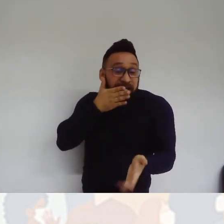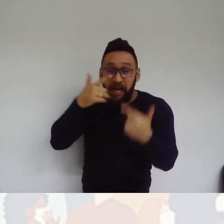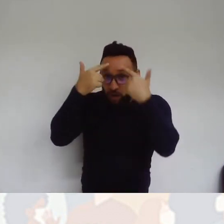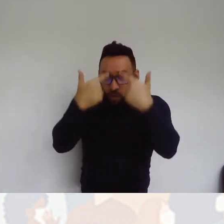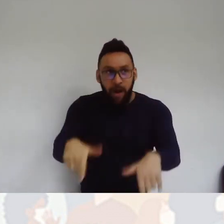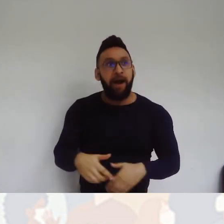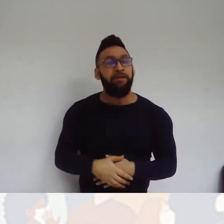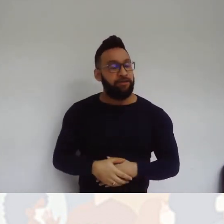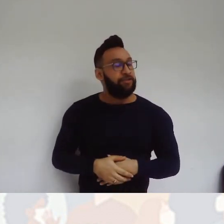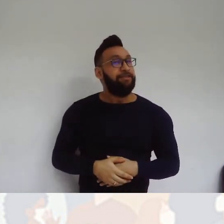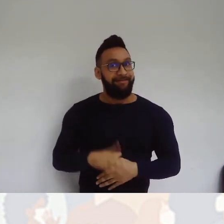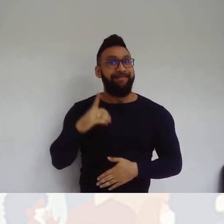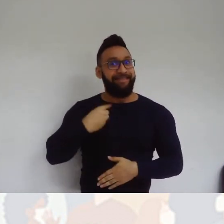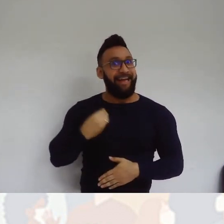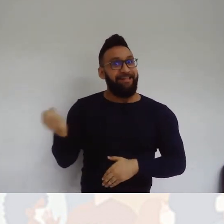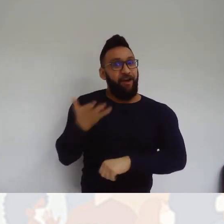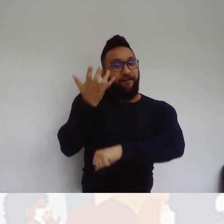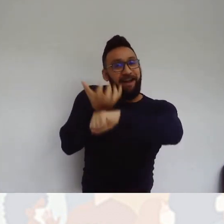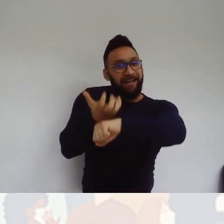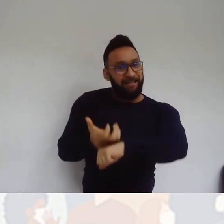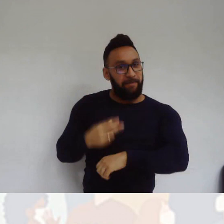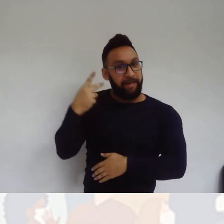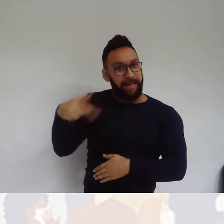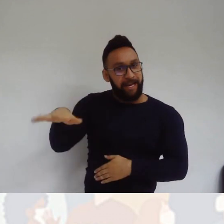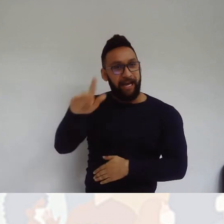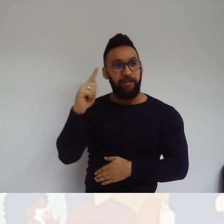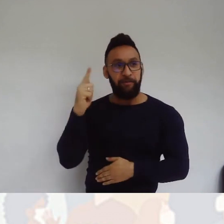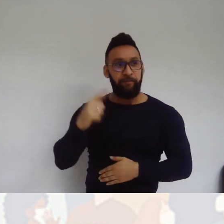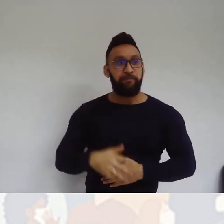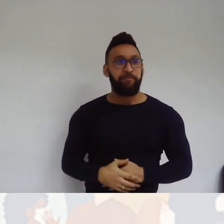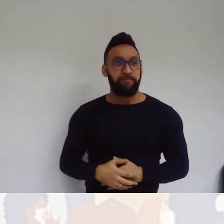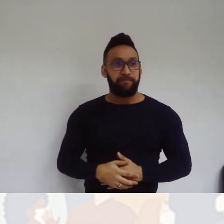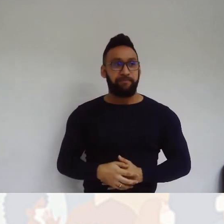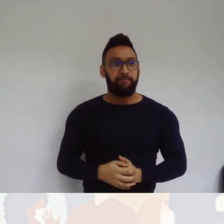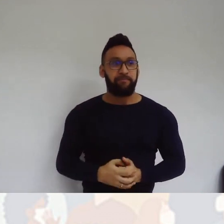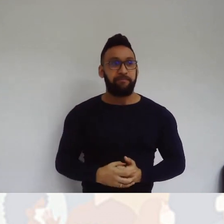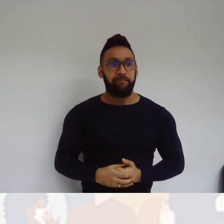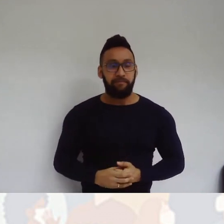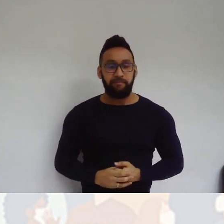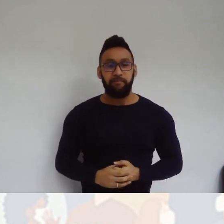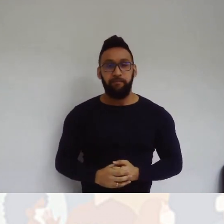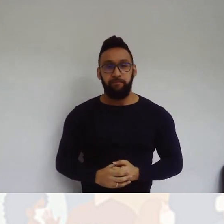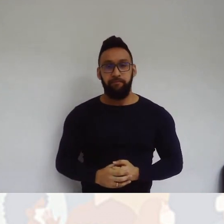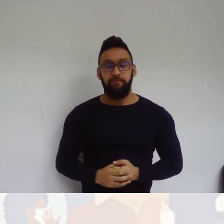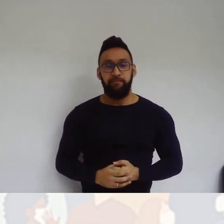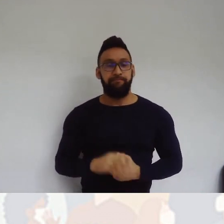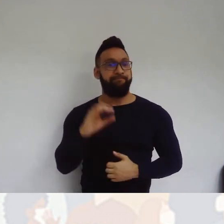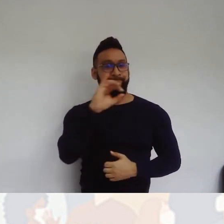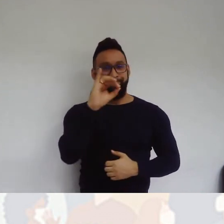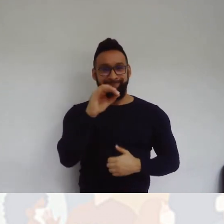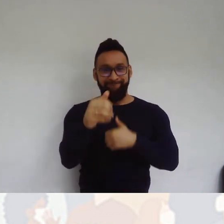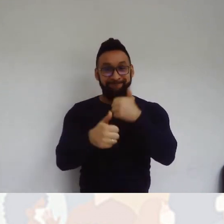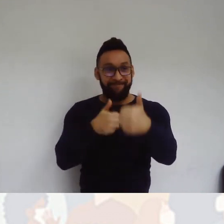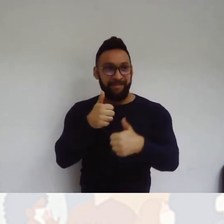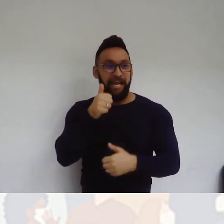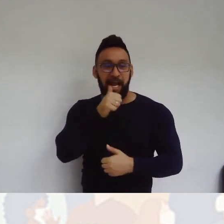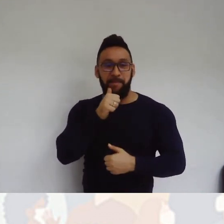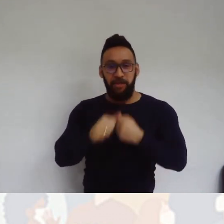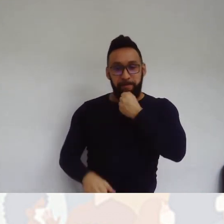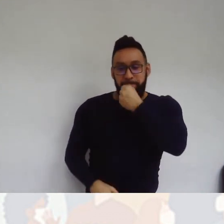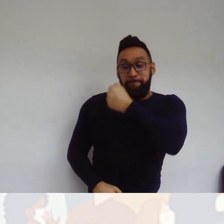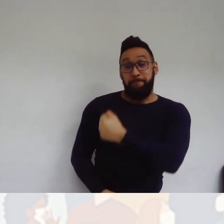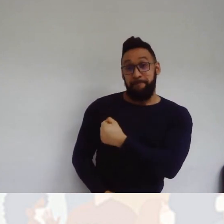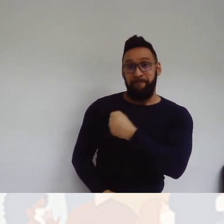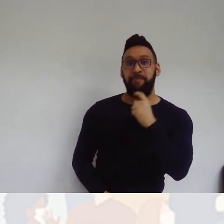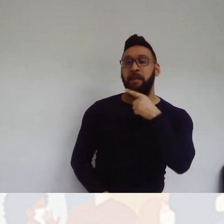maiores para ela, só discursos. dizer o título do trabalho dela, que tem bastante a ver com o que... Oi, gente. Então,